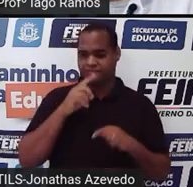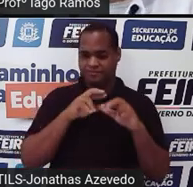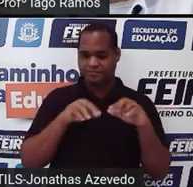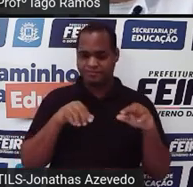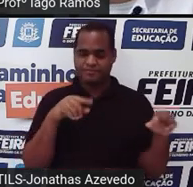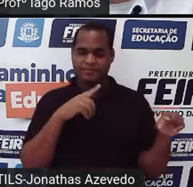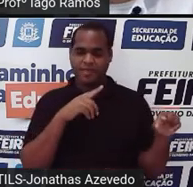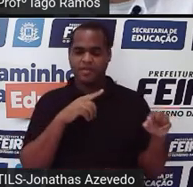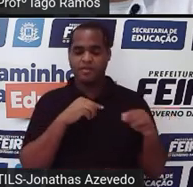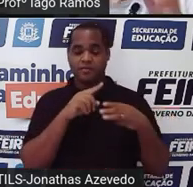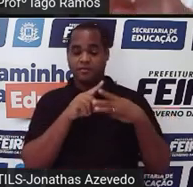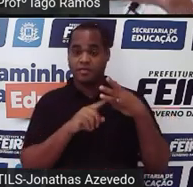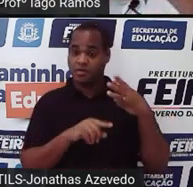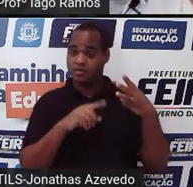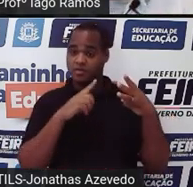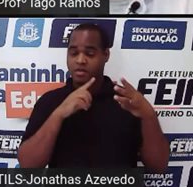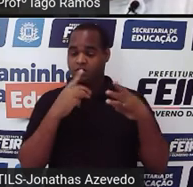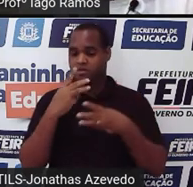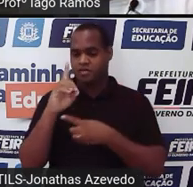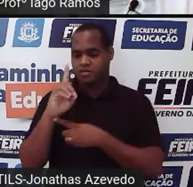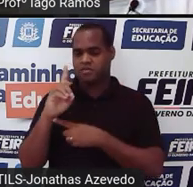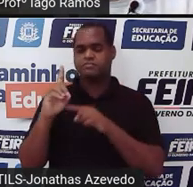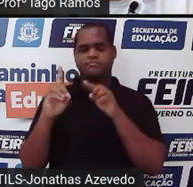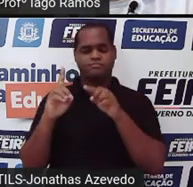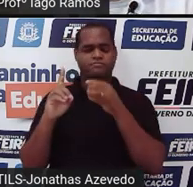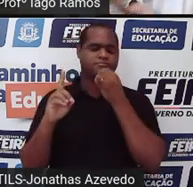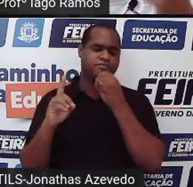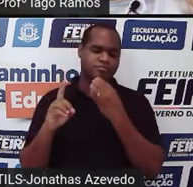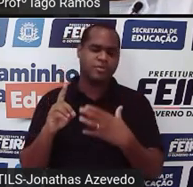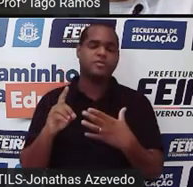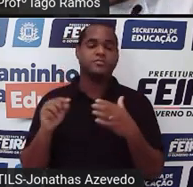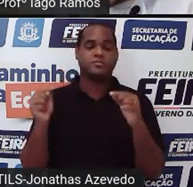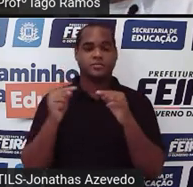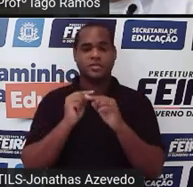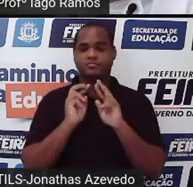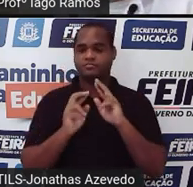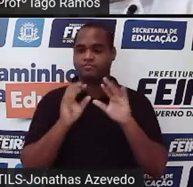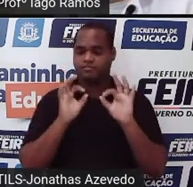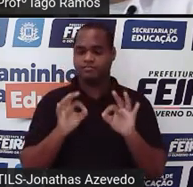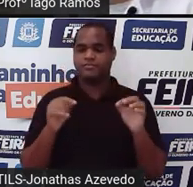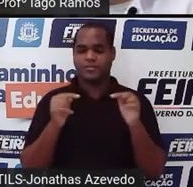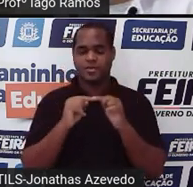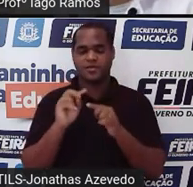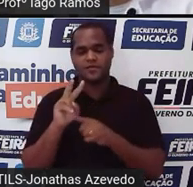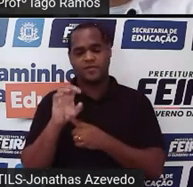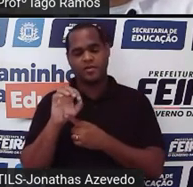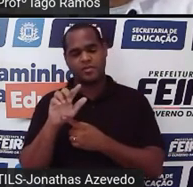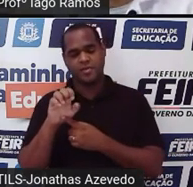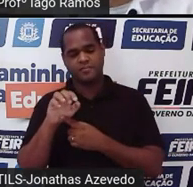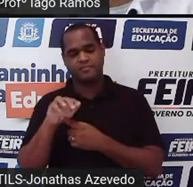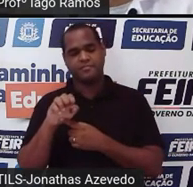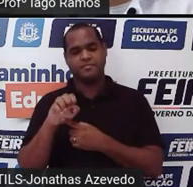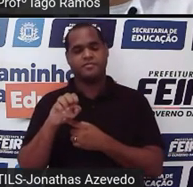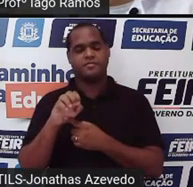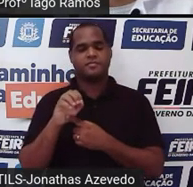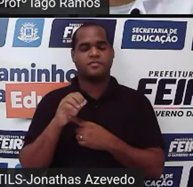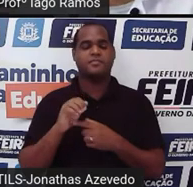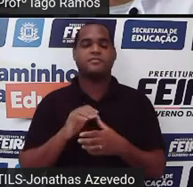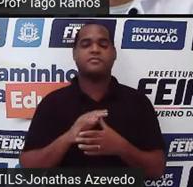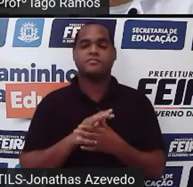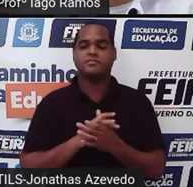dessas três dimensões faz a multiplicação das três horas o Esse é o rolo tá bom